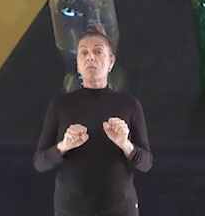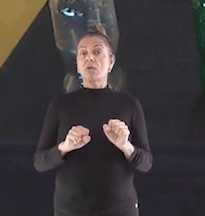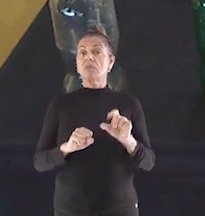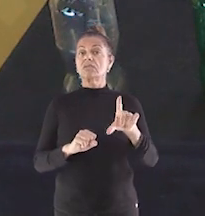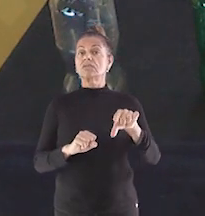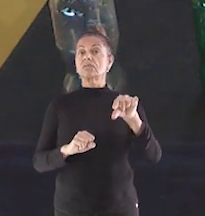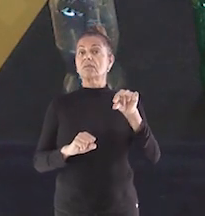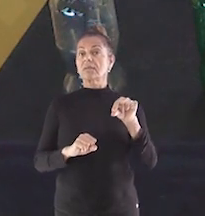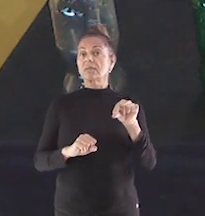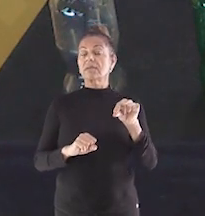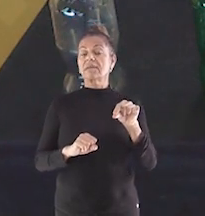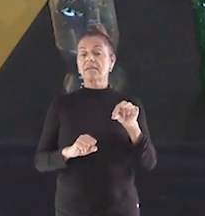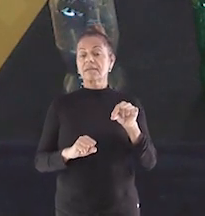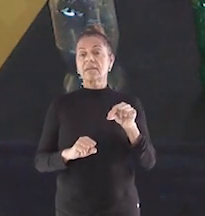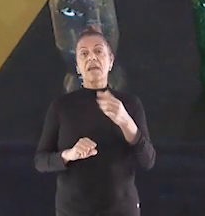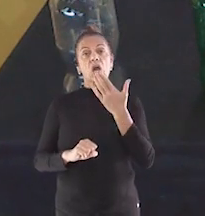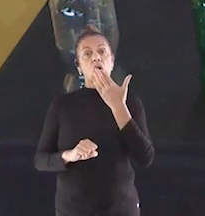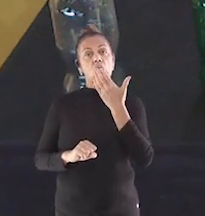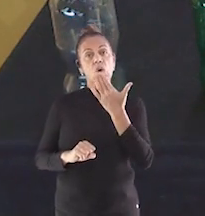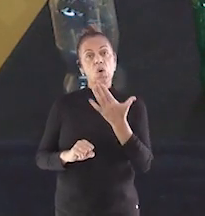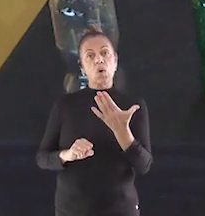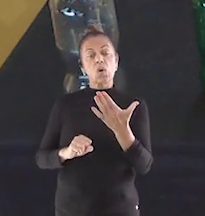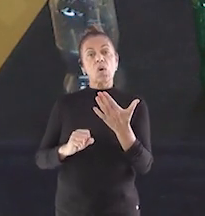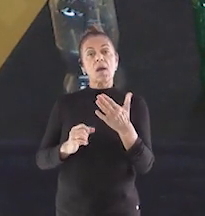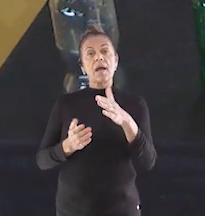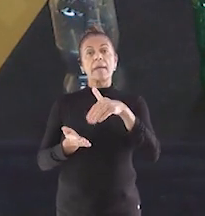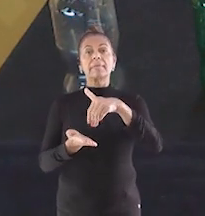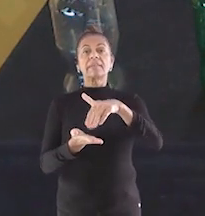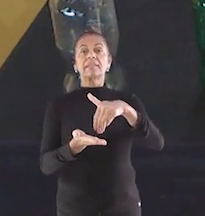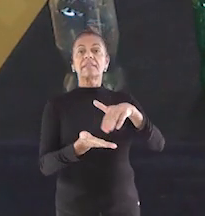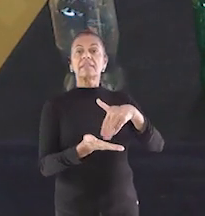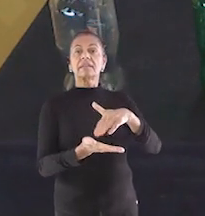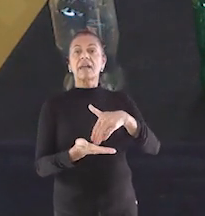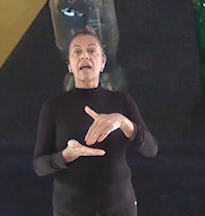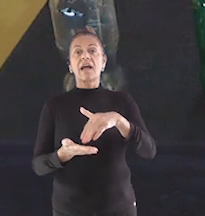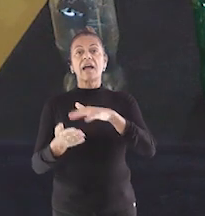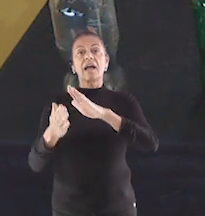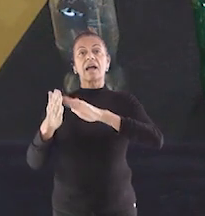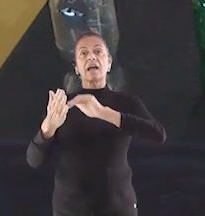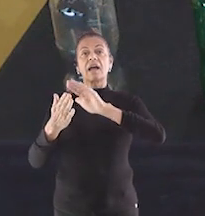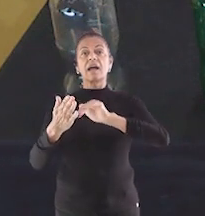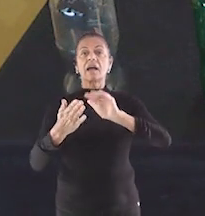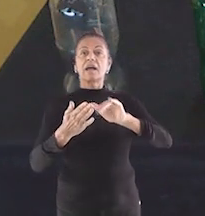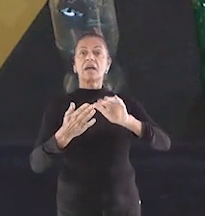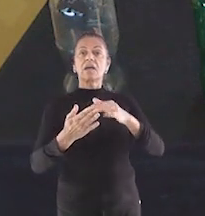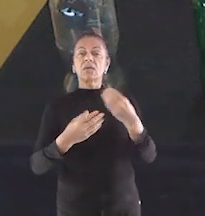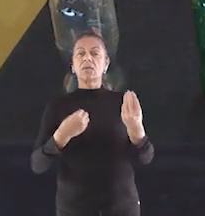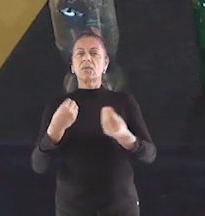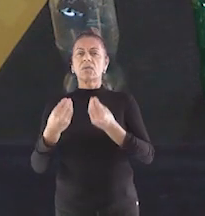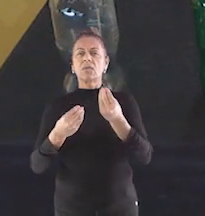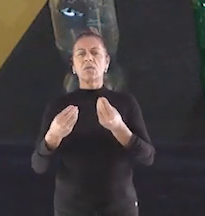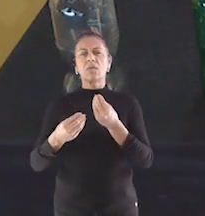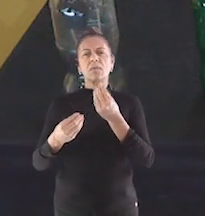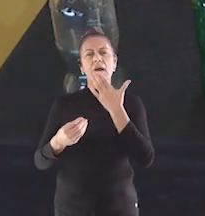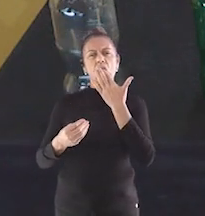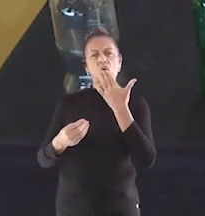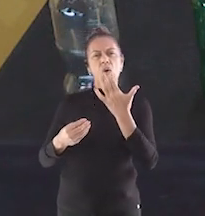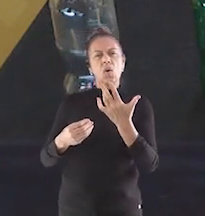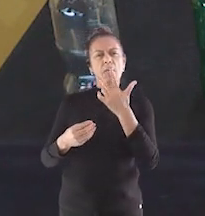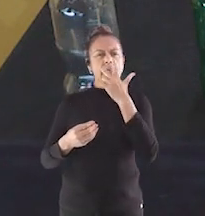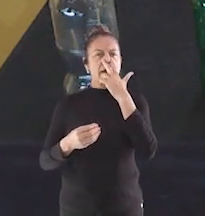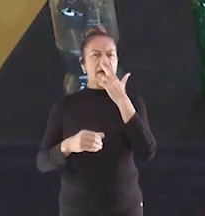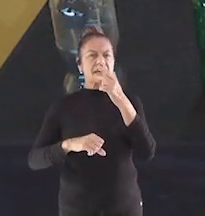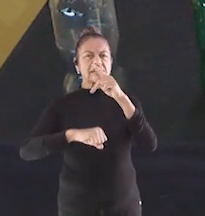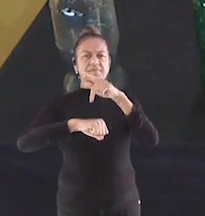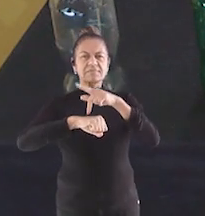No final de tudo, você pode escolher utilizar tinta guache para pintar esse vulcão e fazer com que ele fique